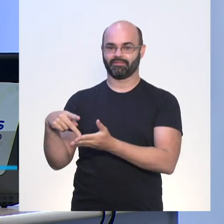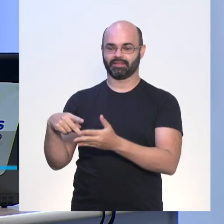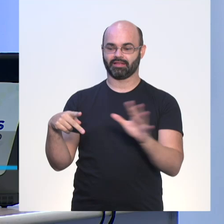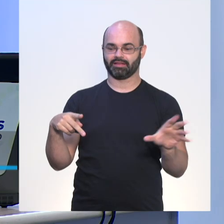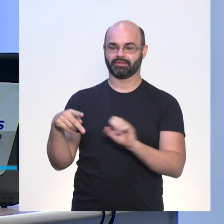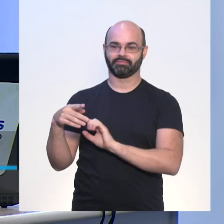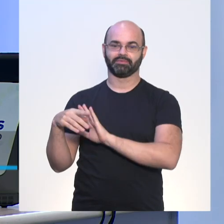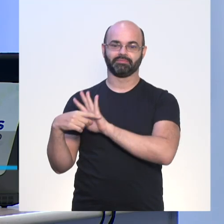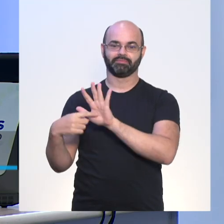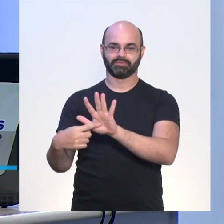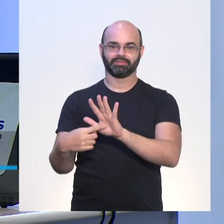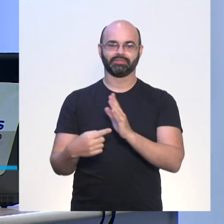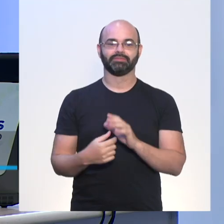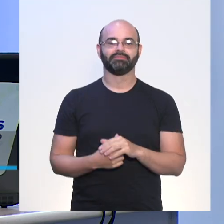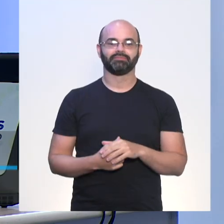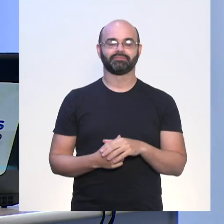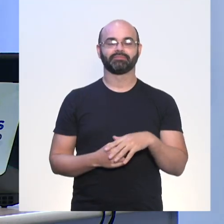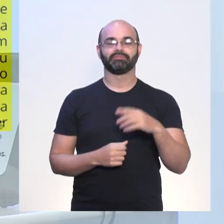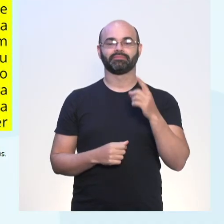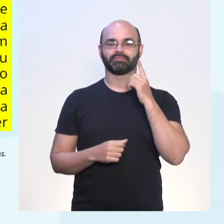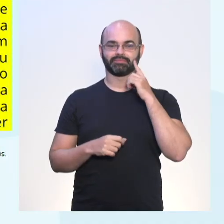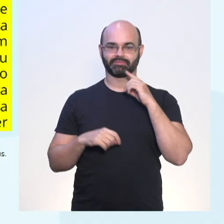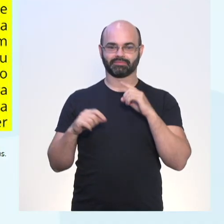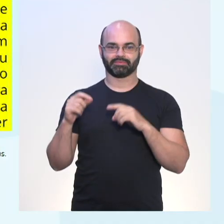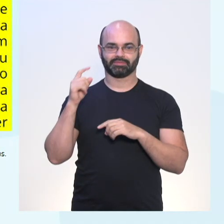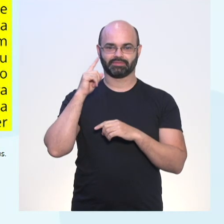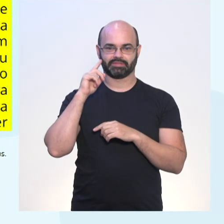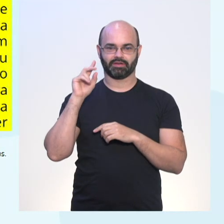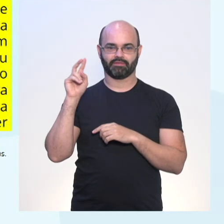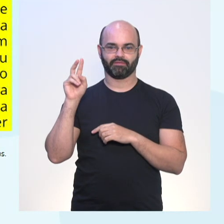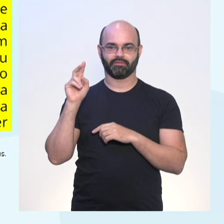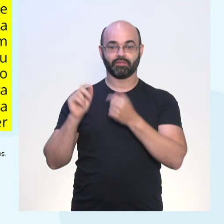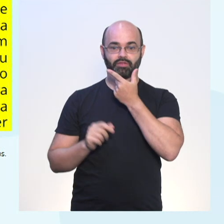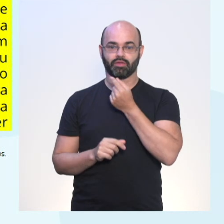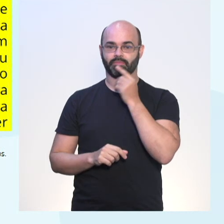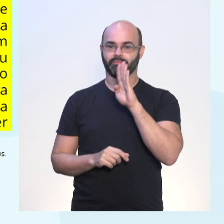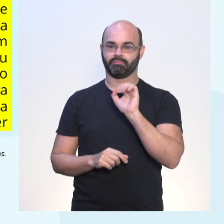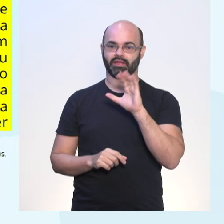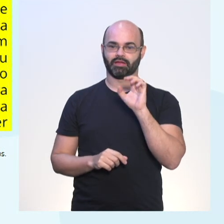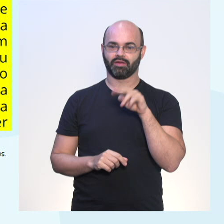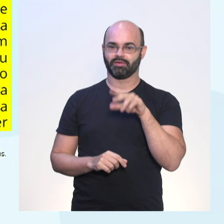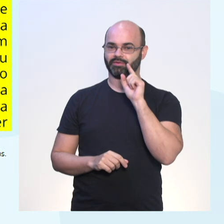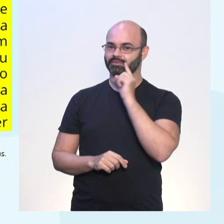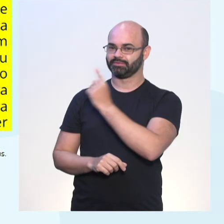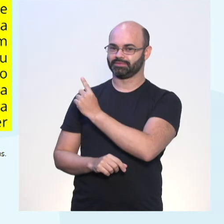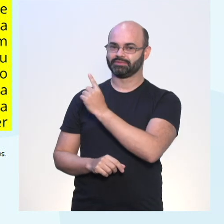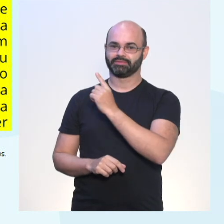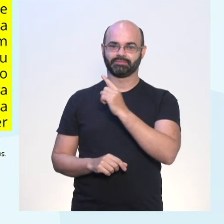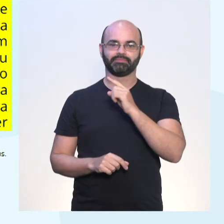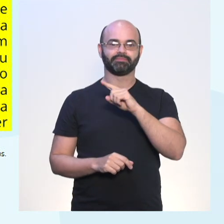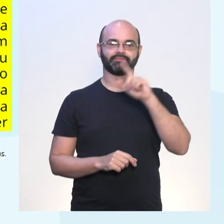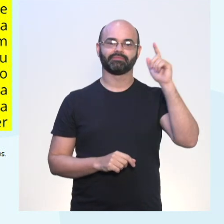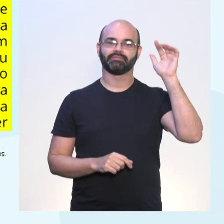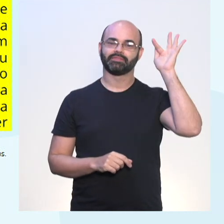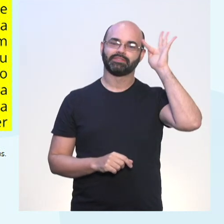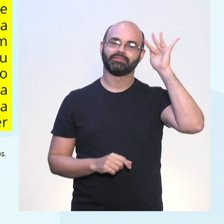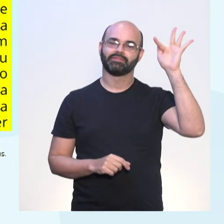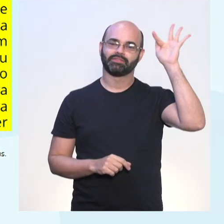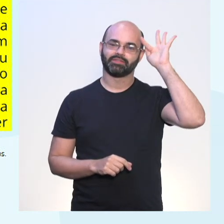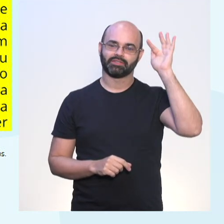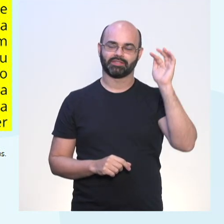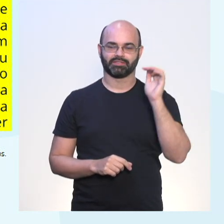foi o Bacon, como aparece aí na tela para vocês. Ele foi um filósofo,